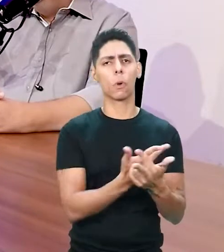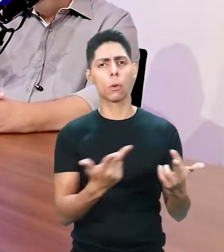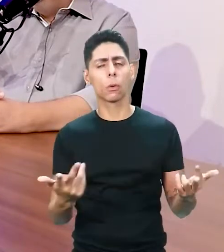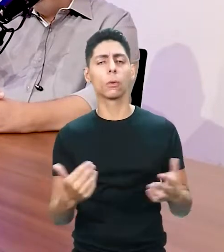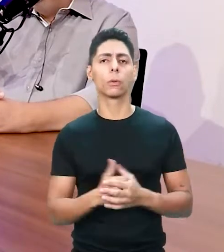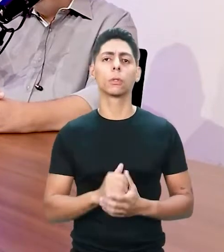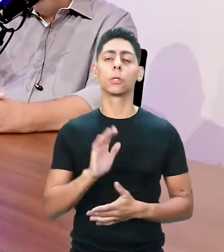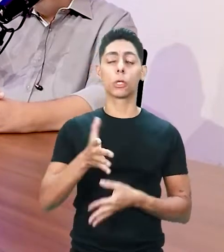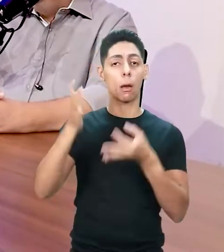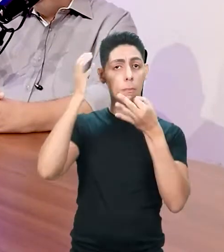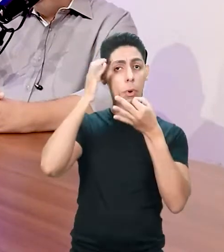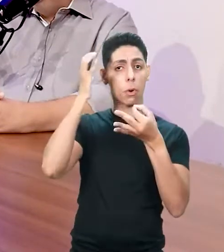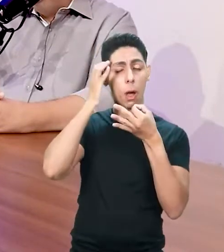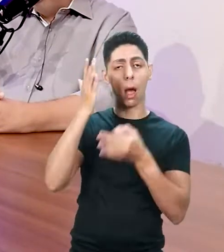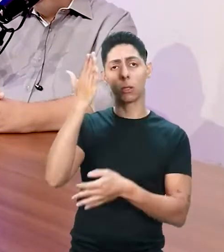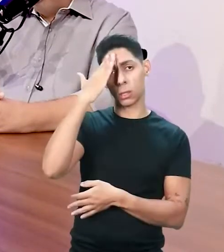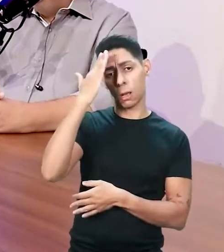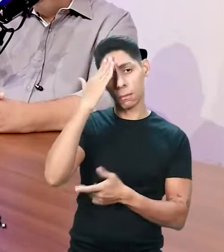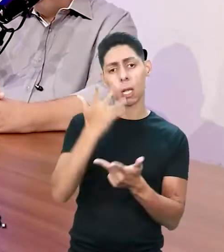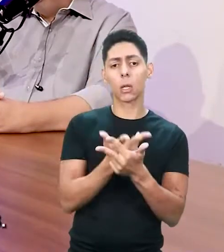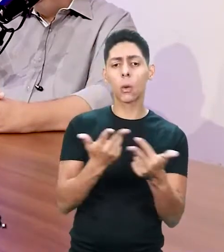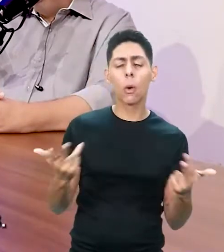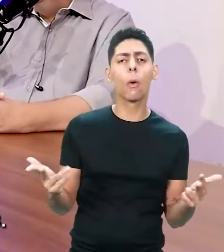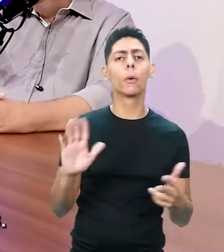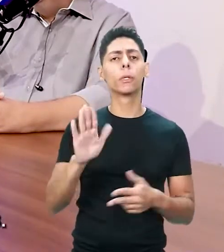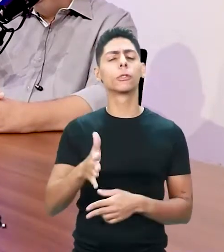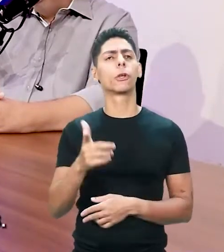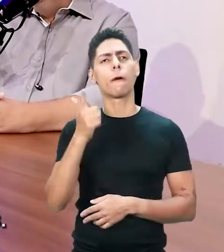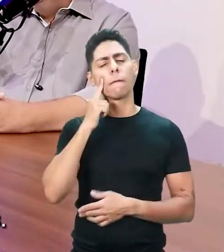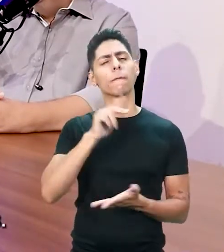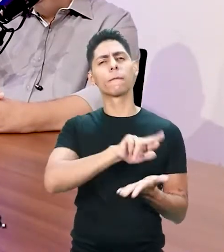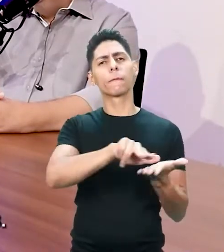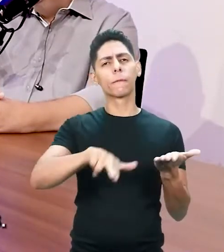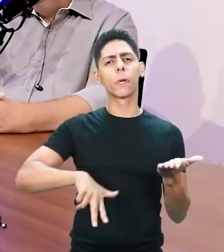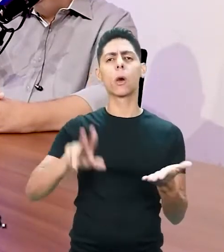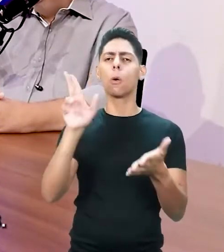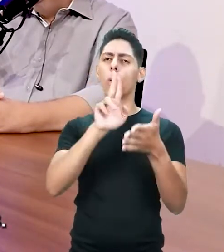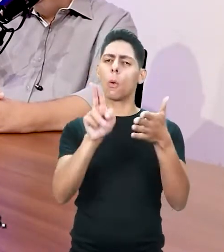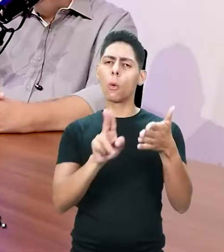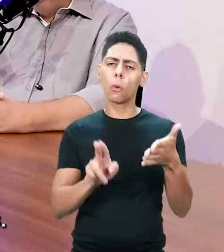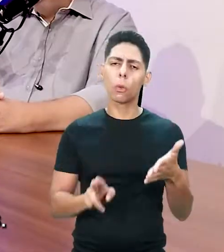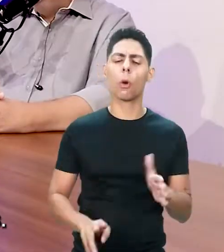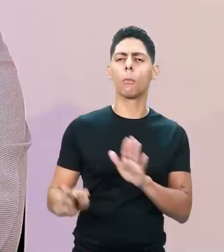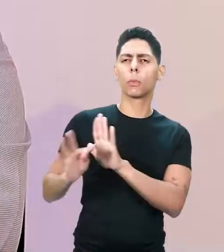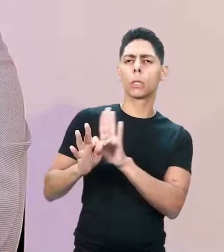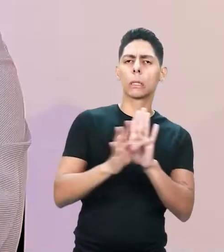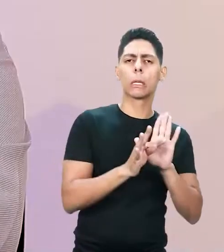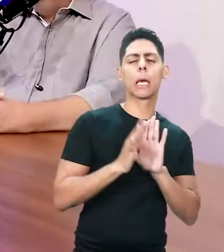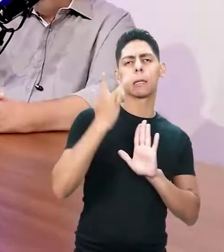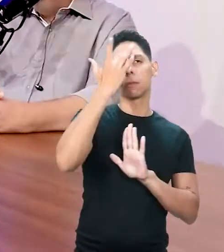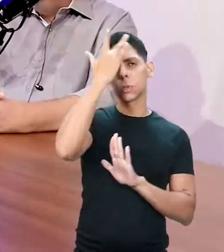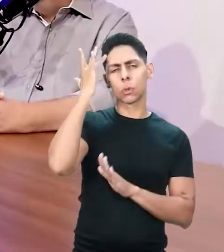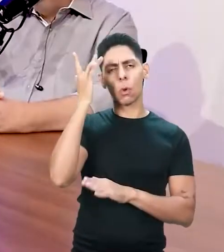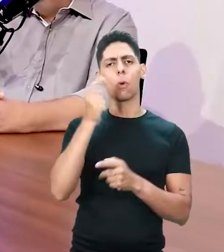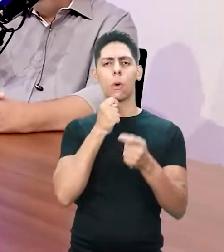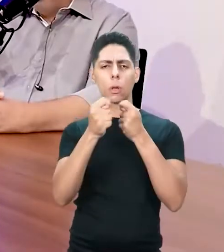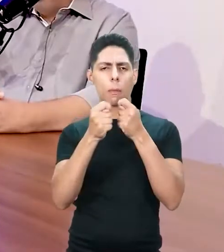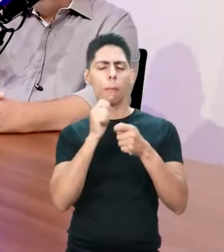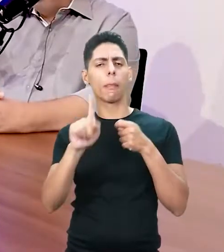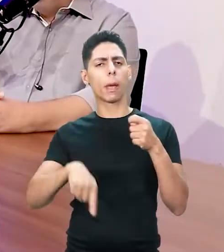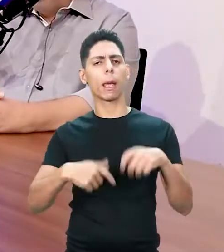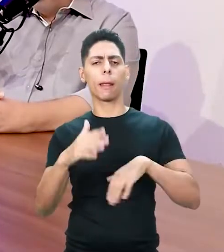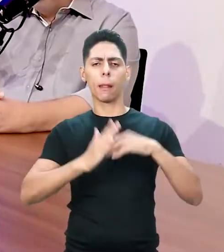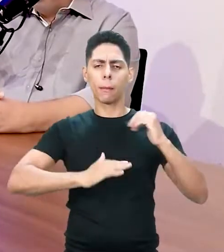por rádio, já sabia de cor e salteado, ouvindo os rádios de onda curta, os nomes de todos os locutores, repórteres, Sim. comentaristas esportivos, que é Sim.